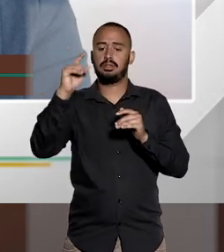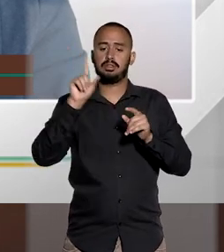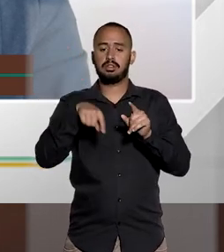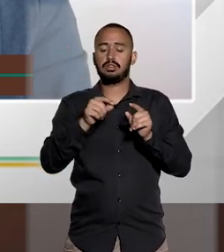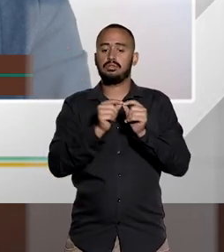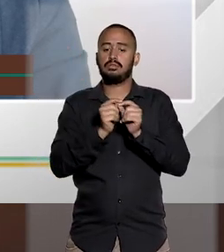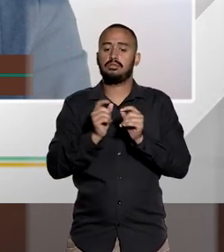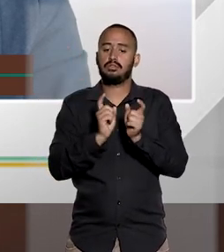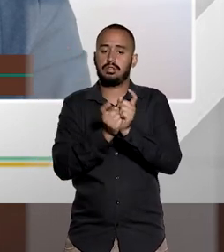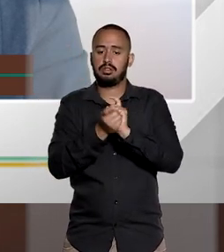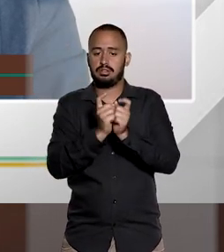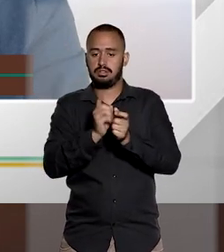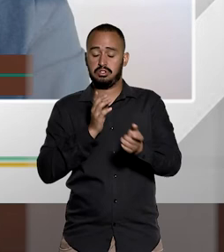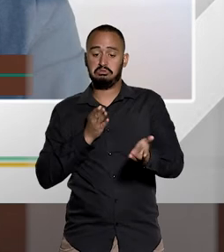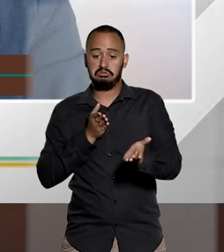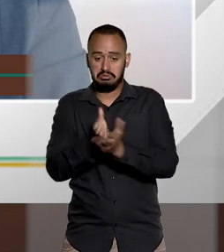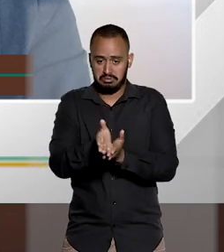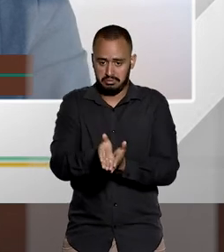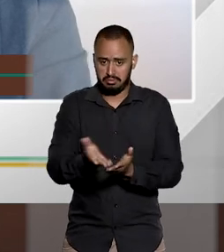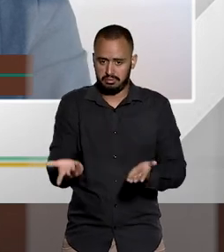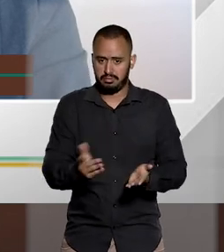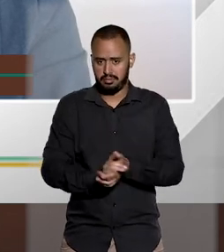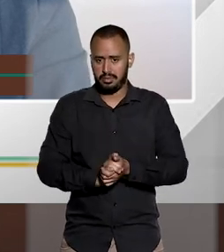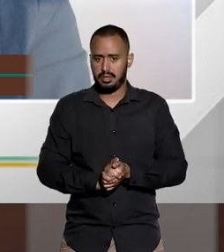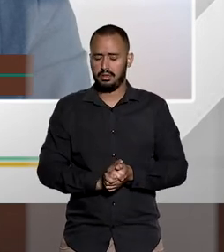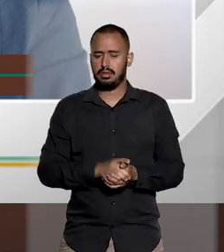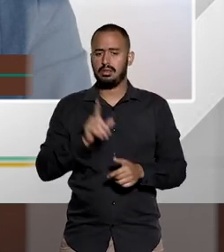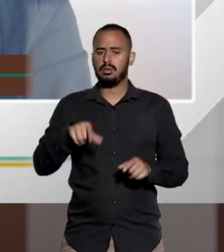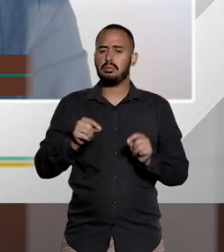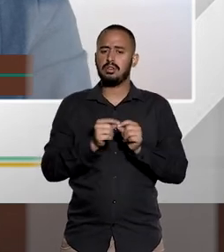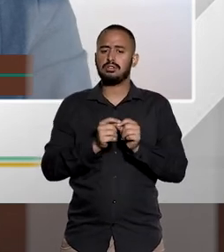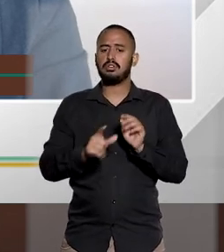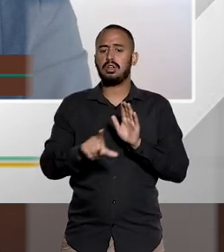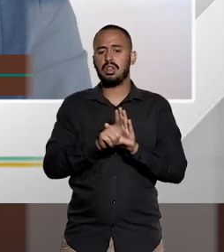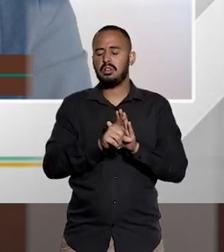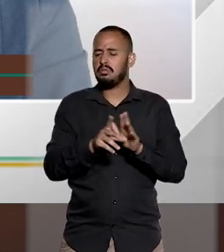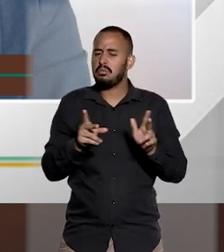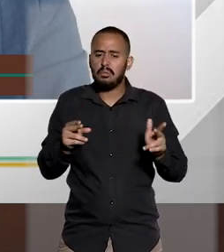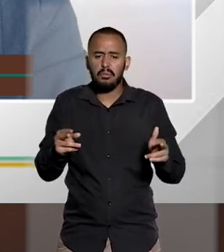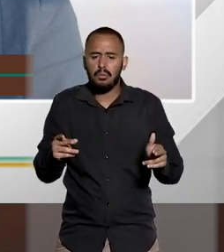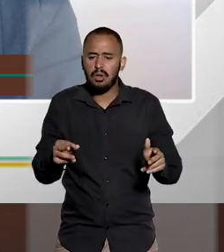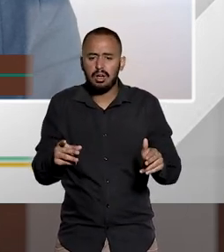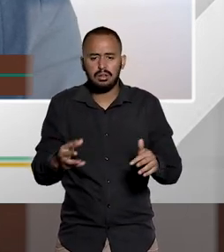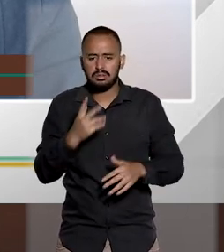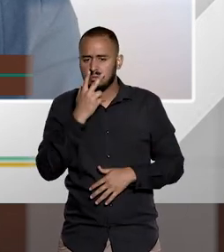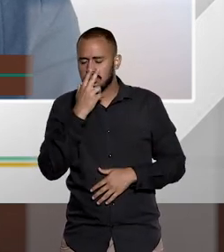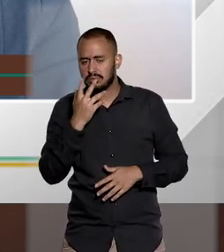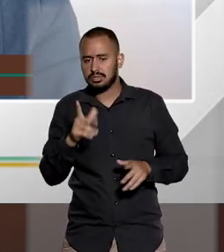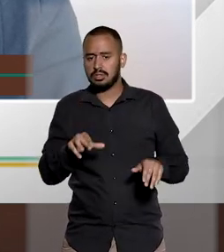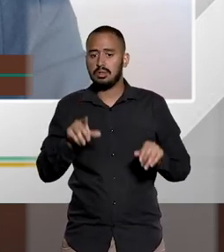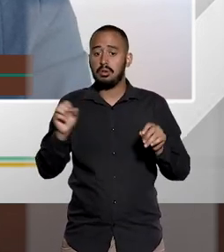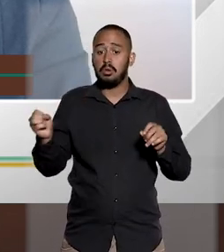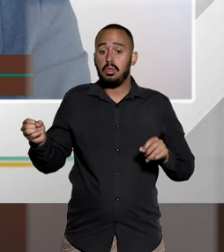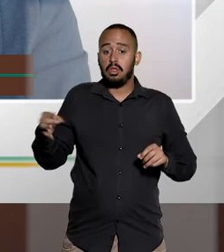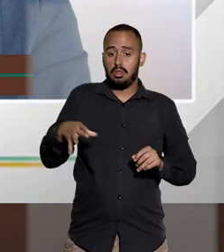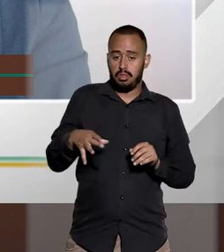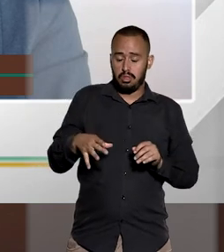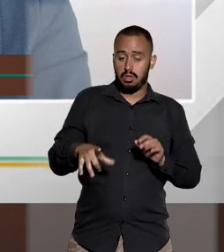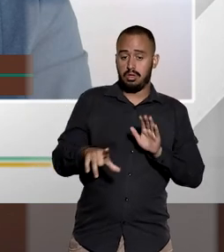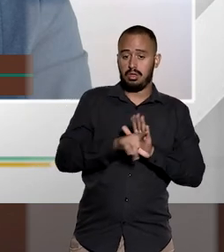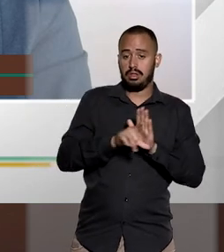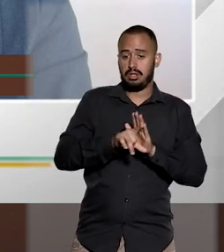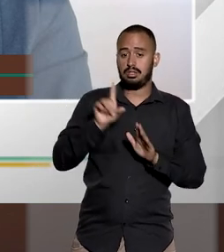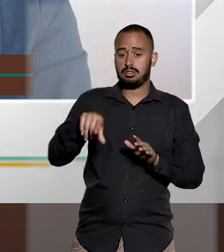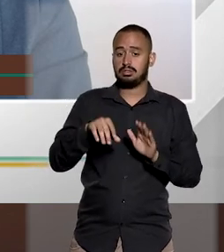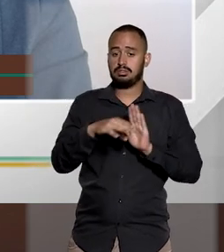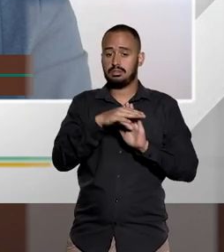para administração direta. Mas acabou que o regime ficou muito parecido, só que a própria nova Lei de Licitações, a